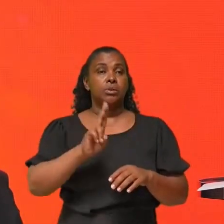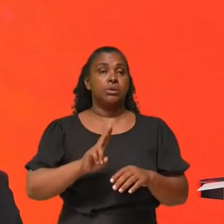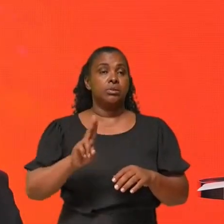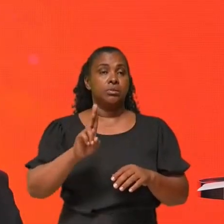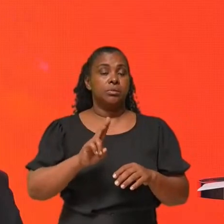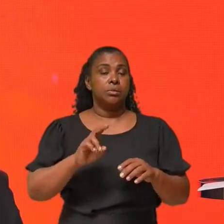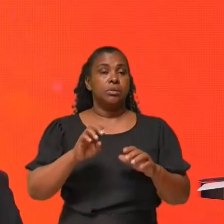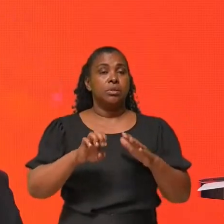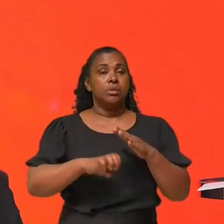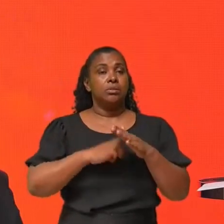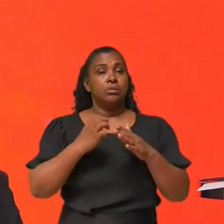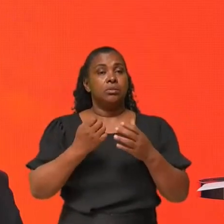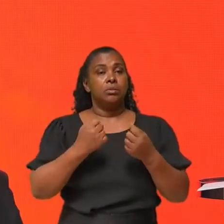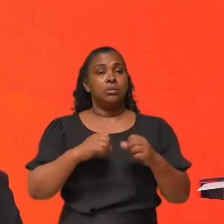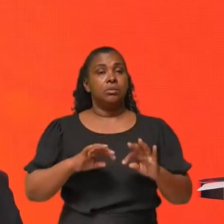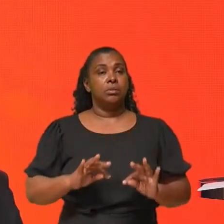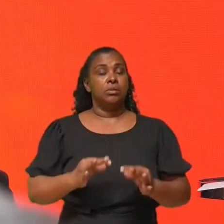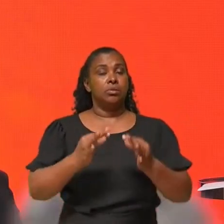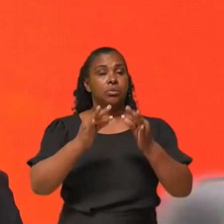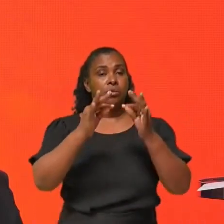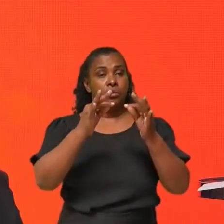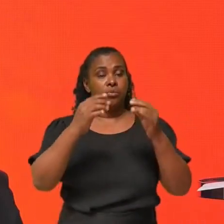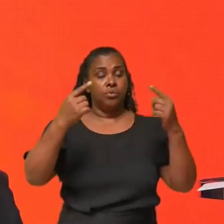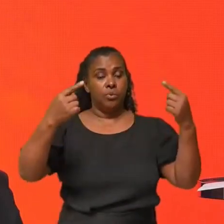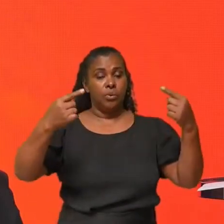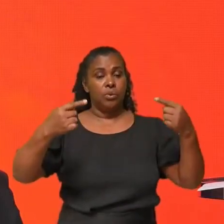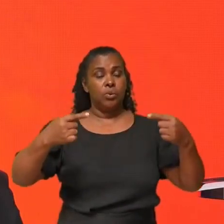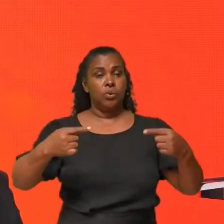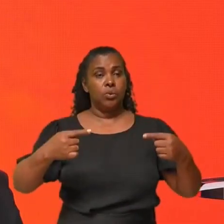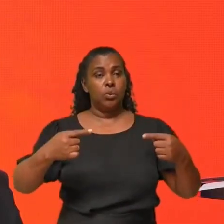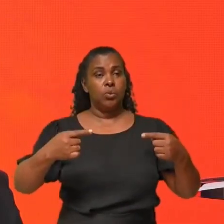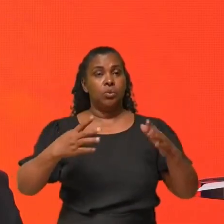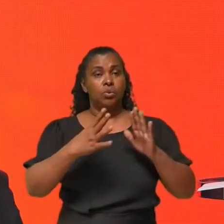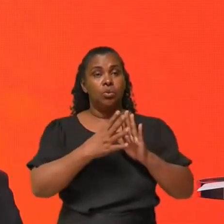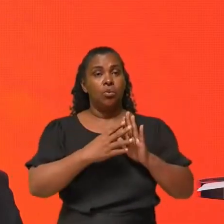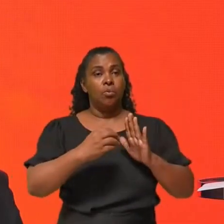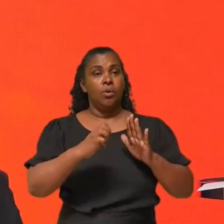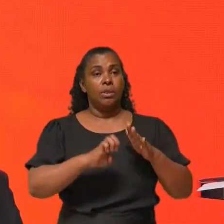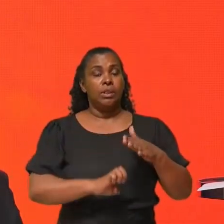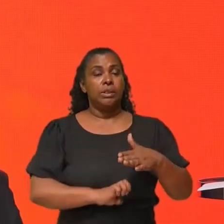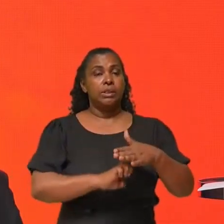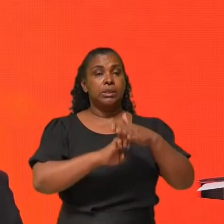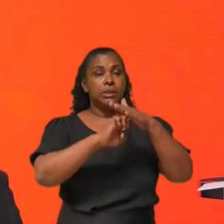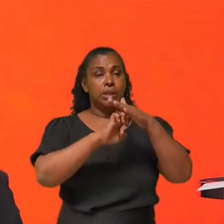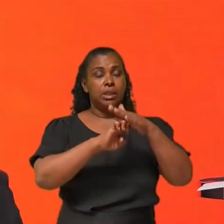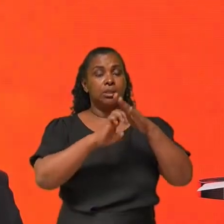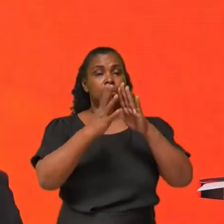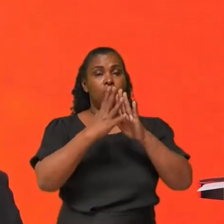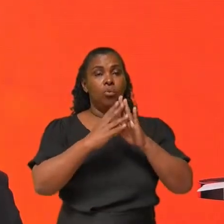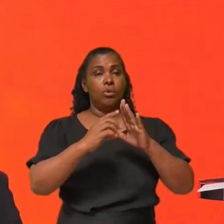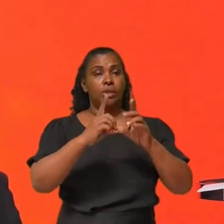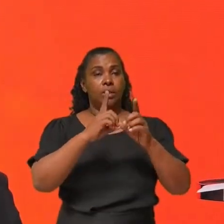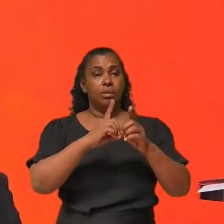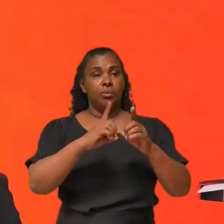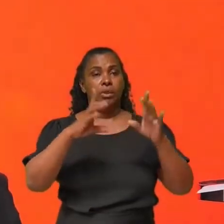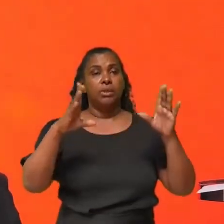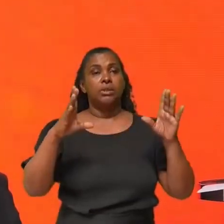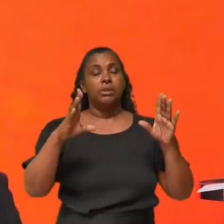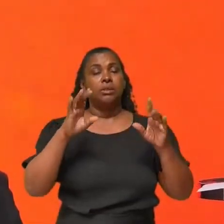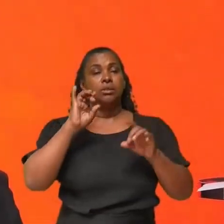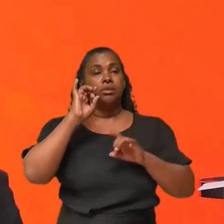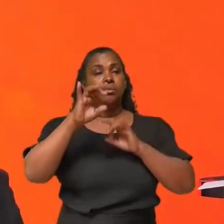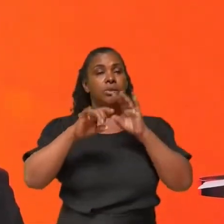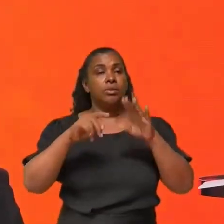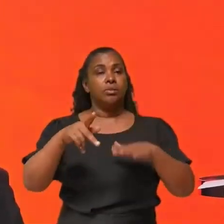disputa frontal com o modelo de Estado, né, com o modelo de democracia, especialmente nos países subdesenvolvidos ou